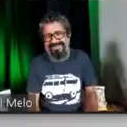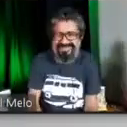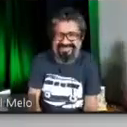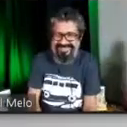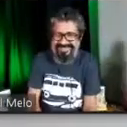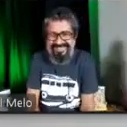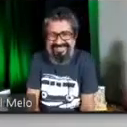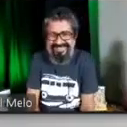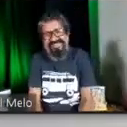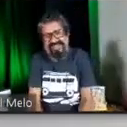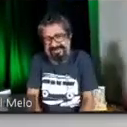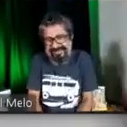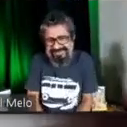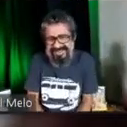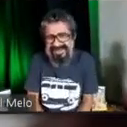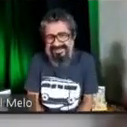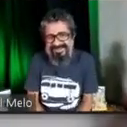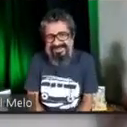meu bem.